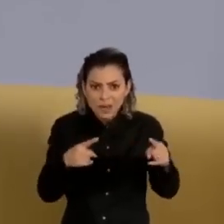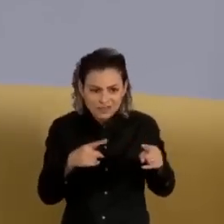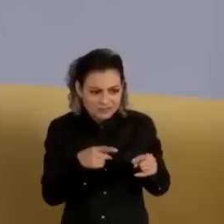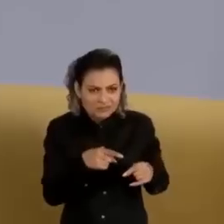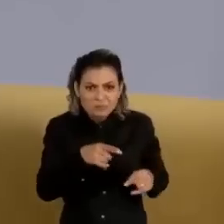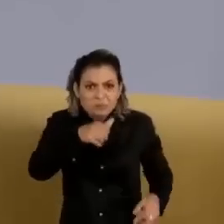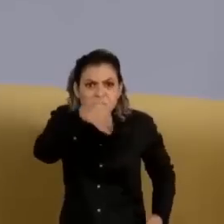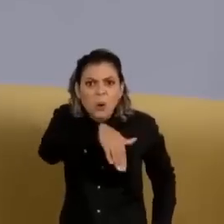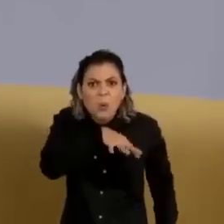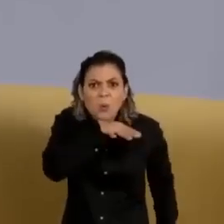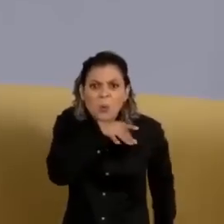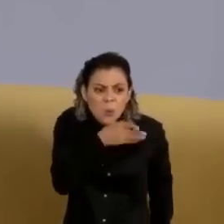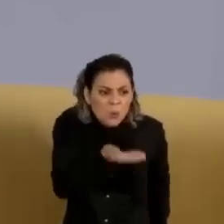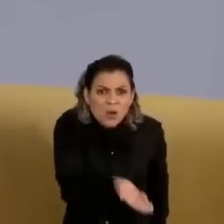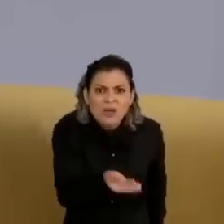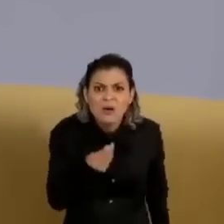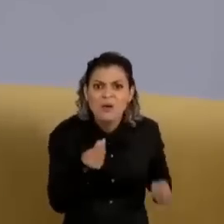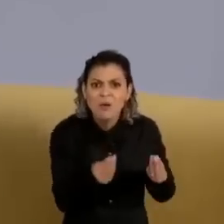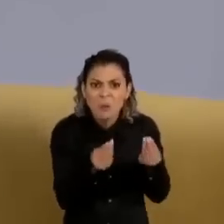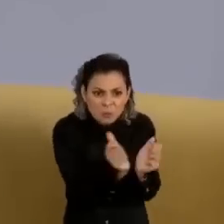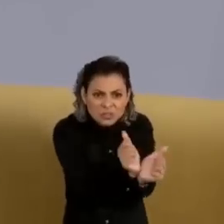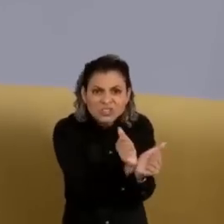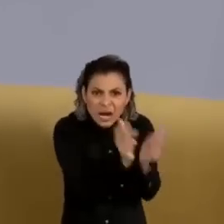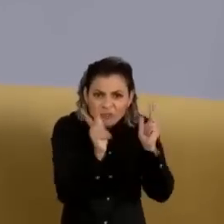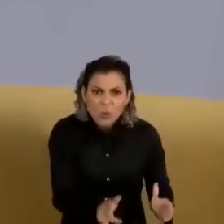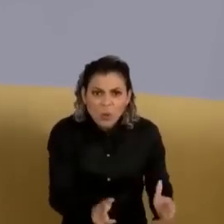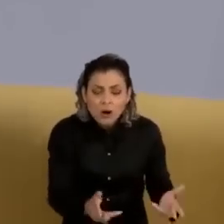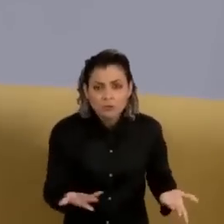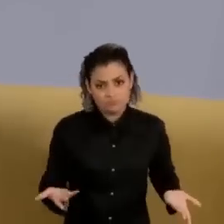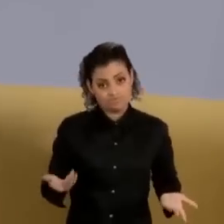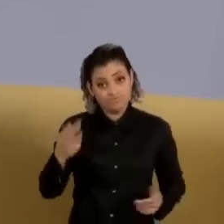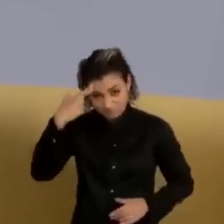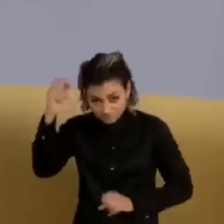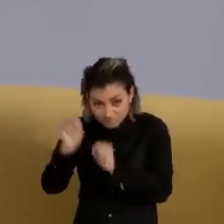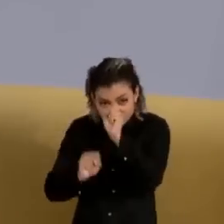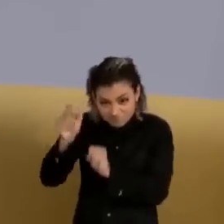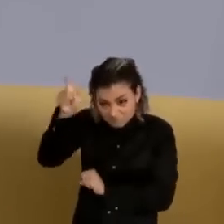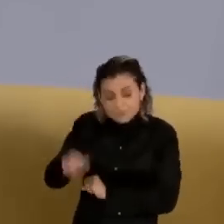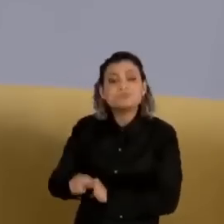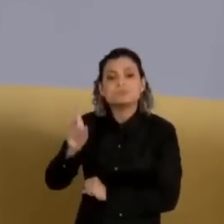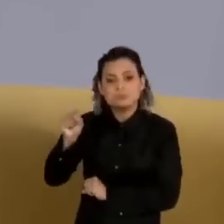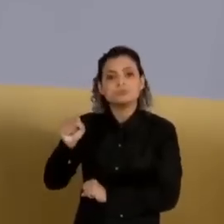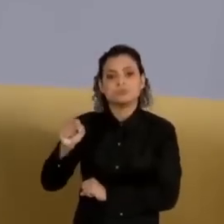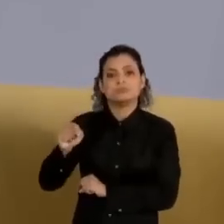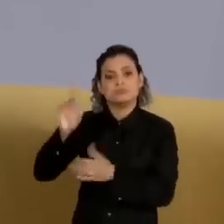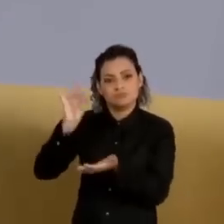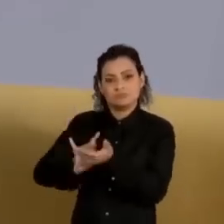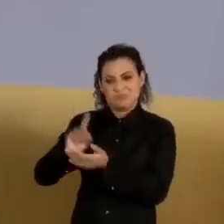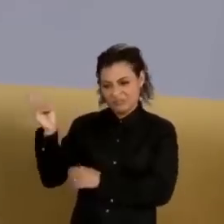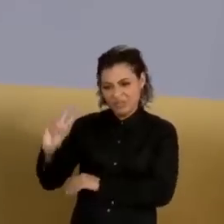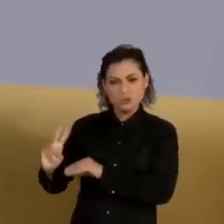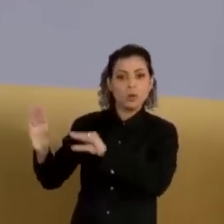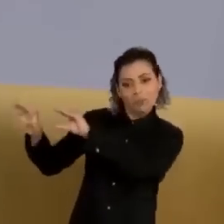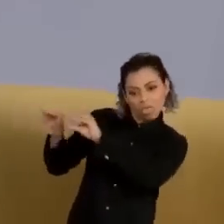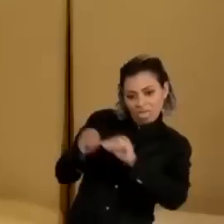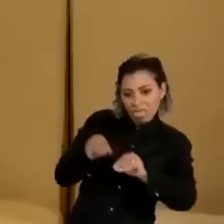itens era ruim. Segundo a Polícia Federal, o empresário também é acusado de tráfico de imigrantes